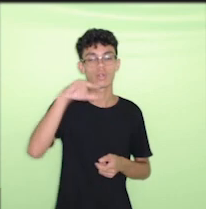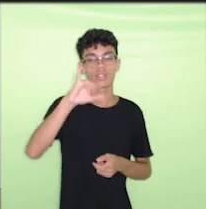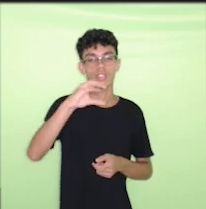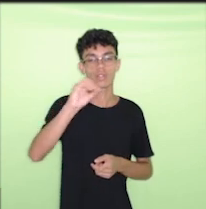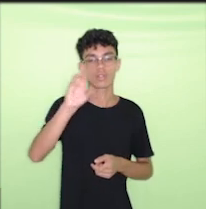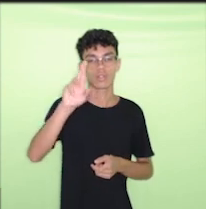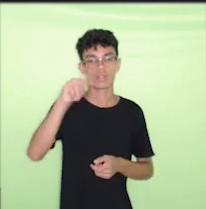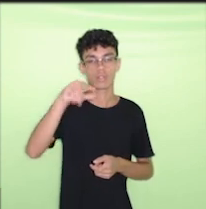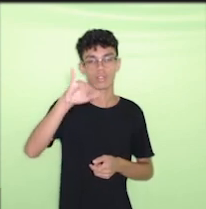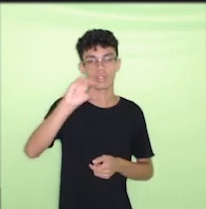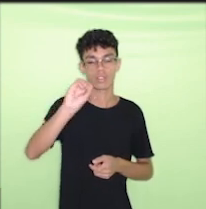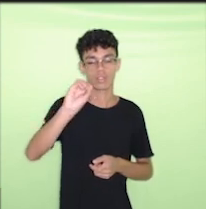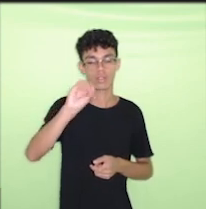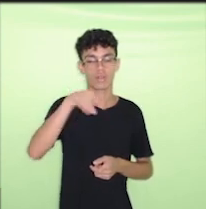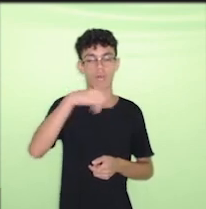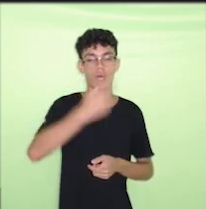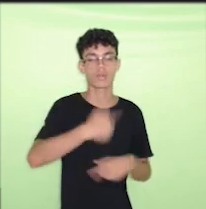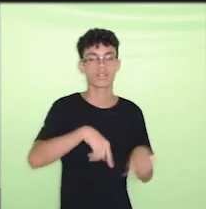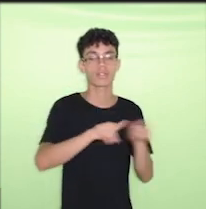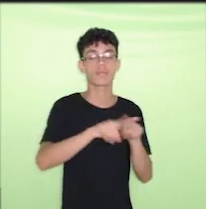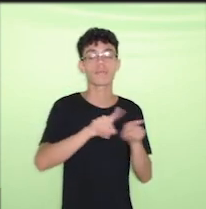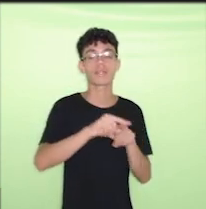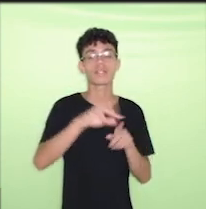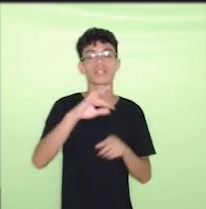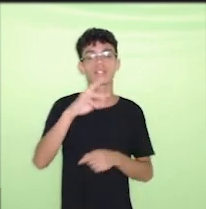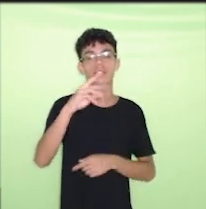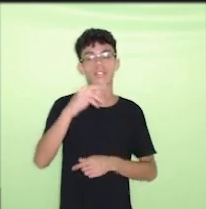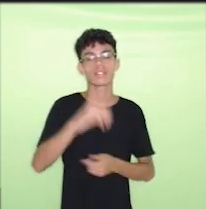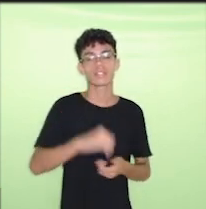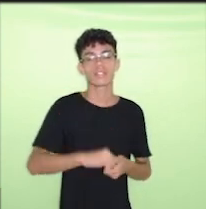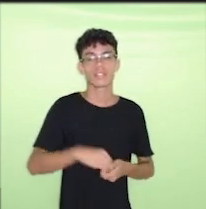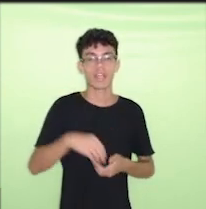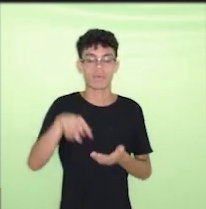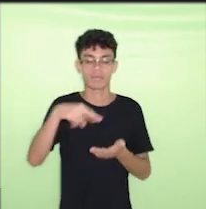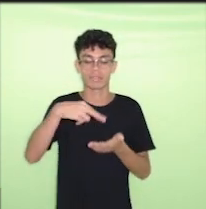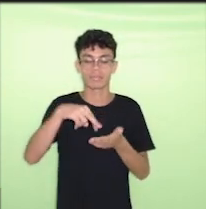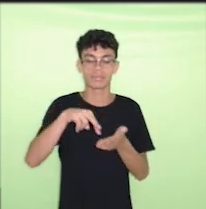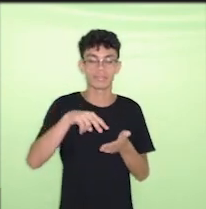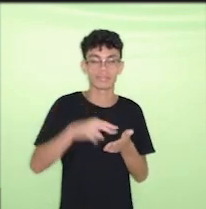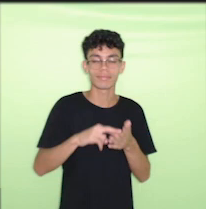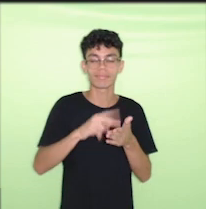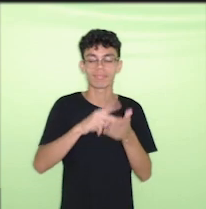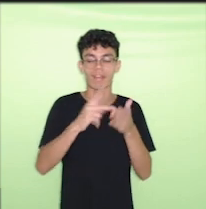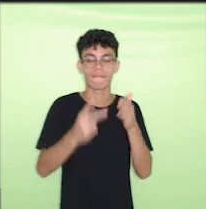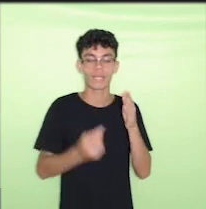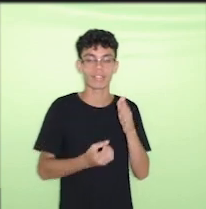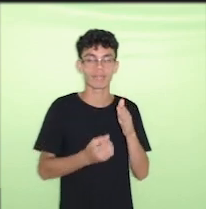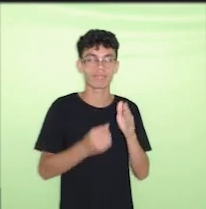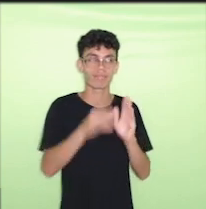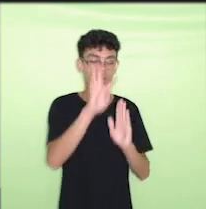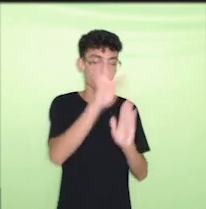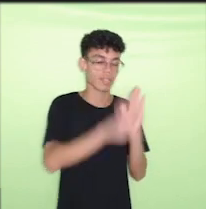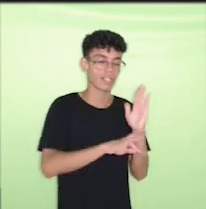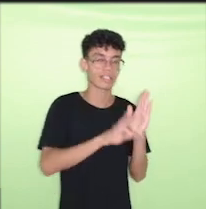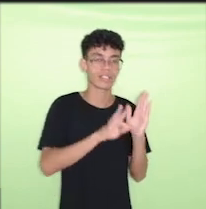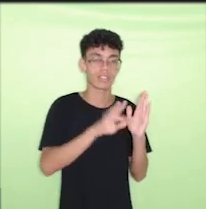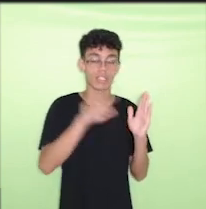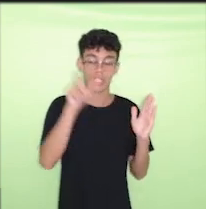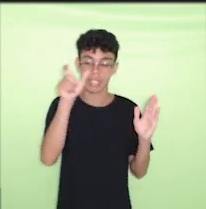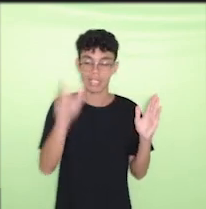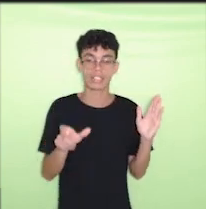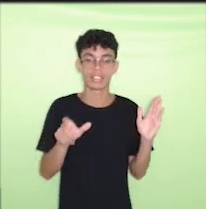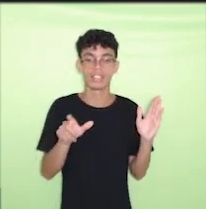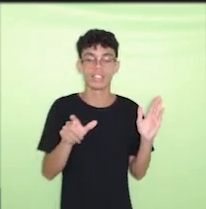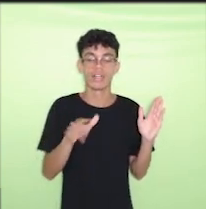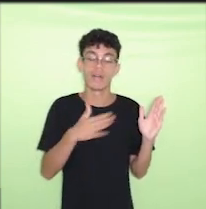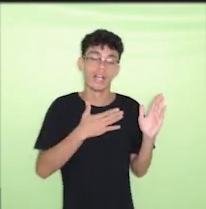e o Floema. E depois uma performance que eu fiz, que era um pouco inspirado nos textos dela, mas que era uma coisa mais